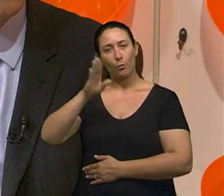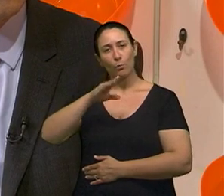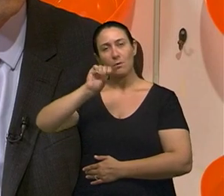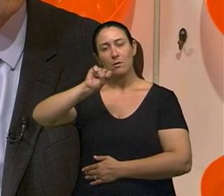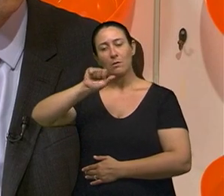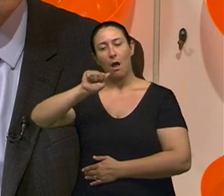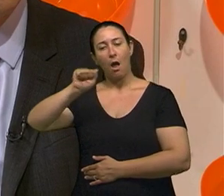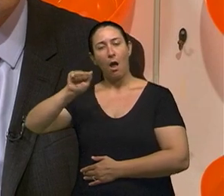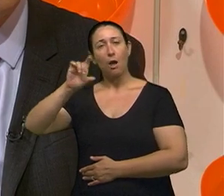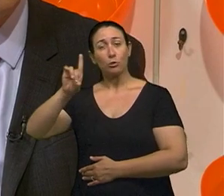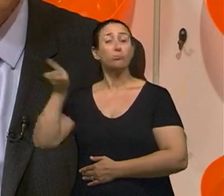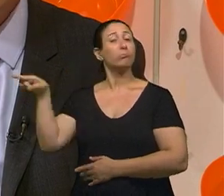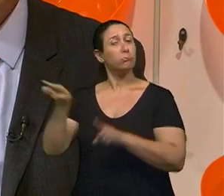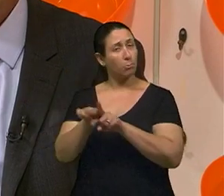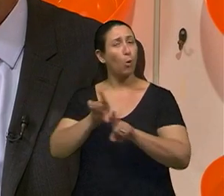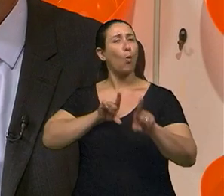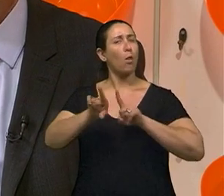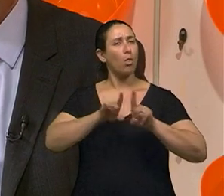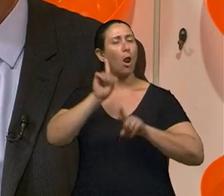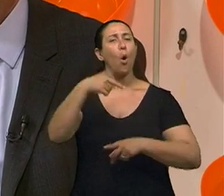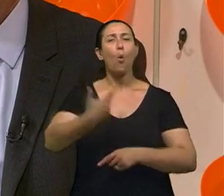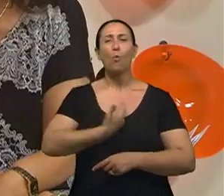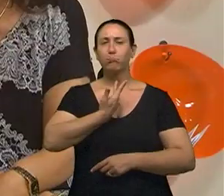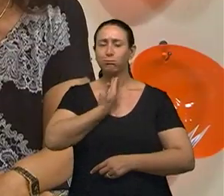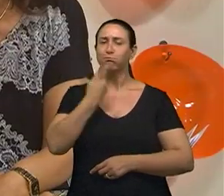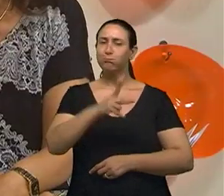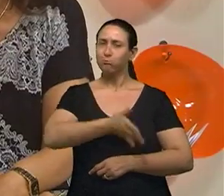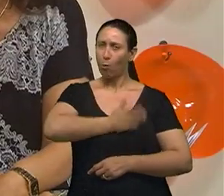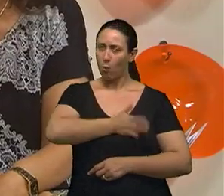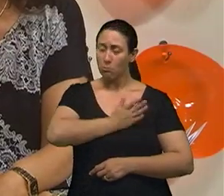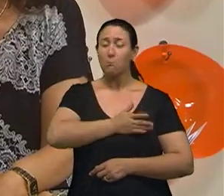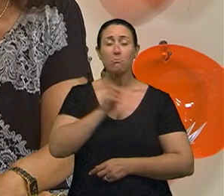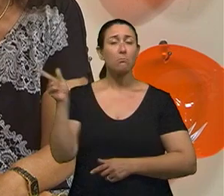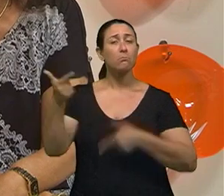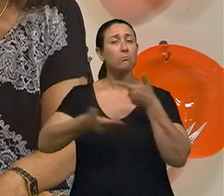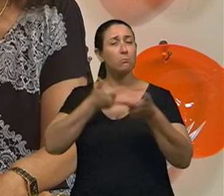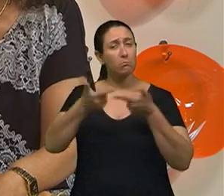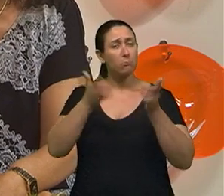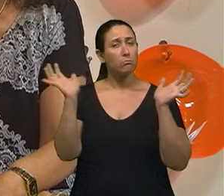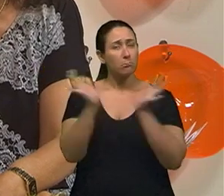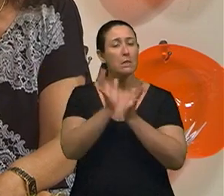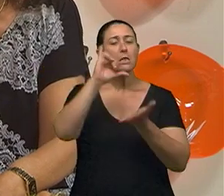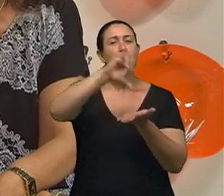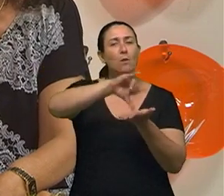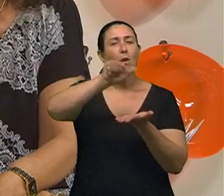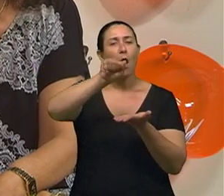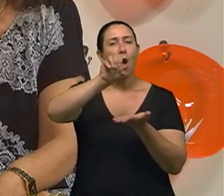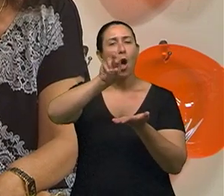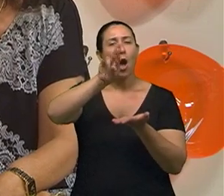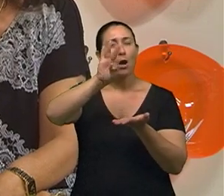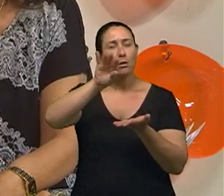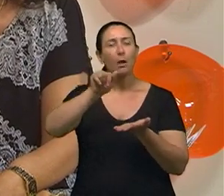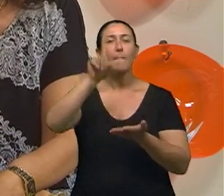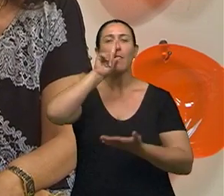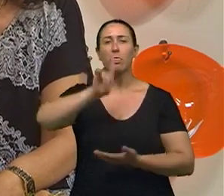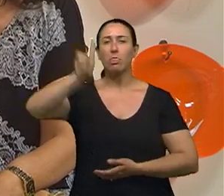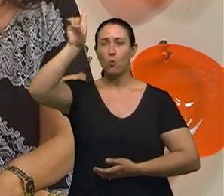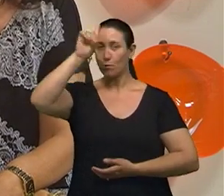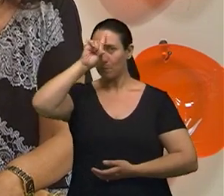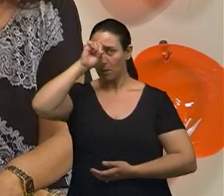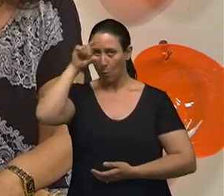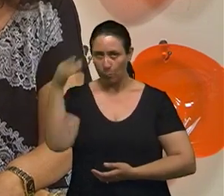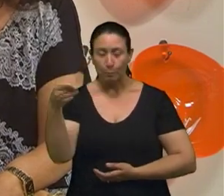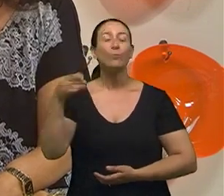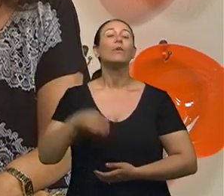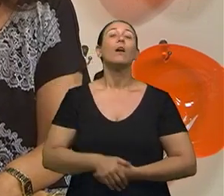é enador do serviço de cirurgia cardiovascular e do centro da ahorta do Hospital Mãe de Deus Doutor